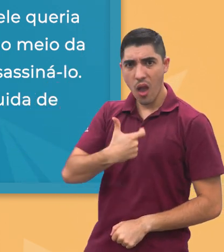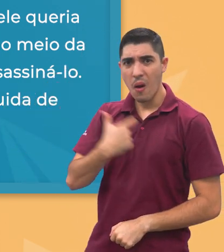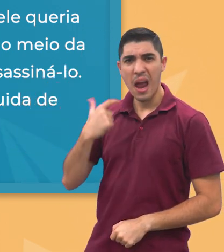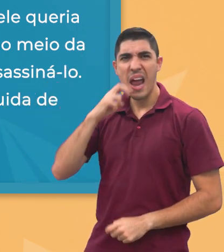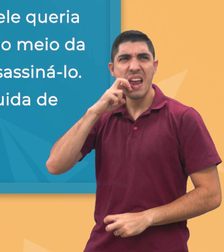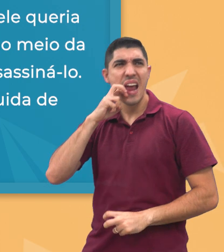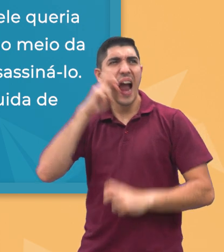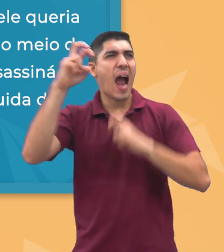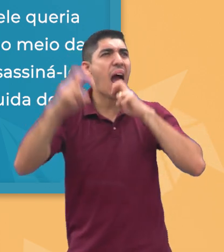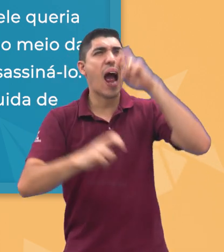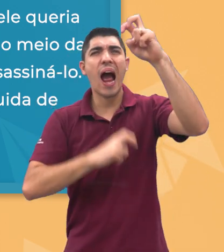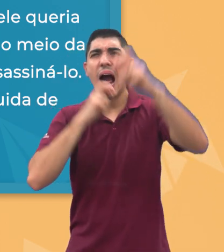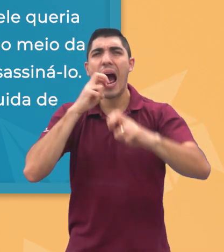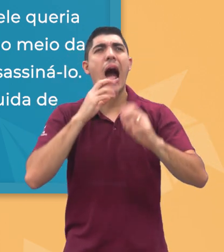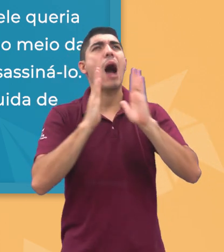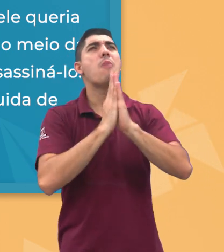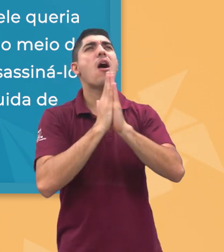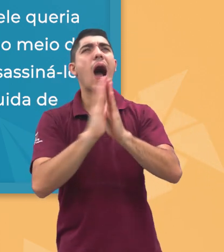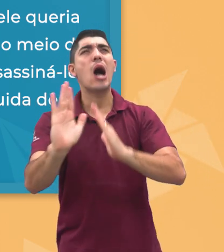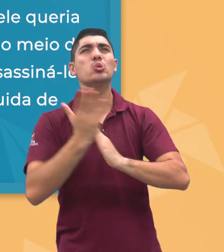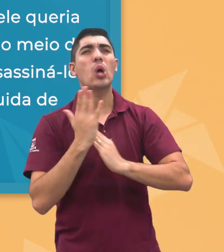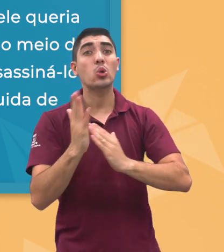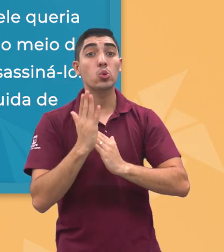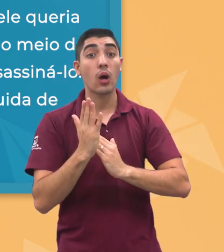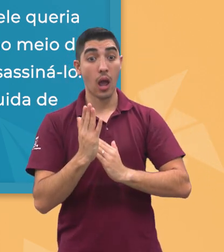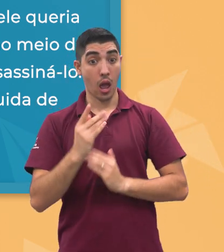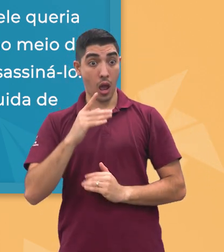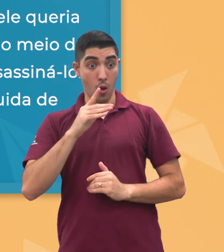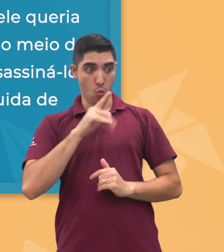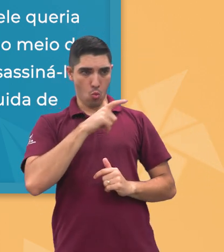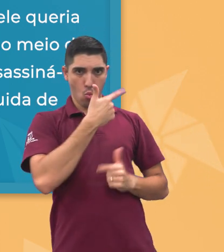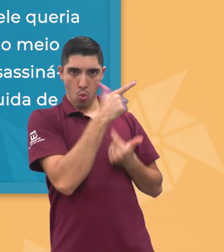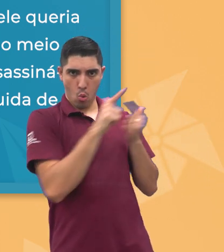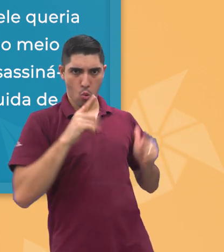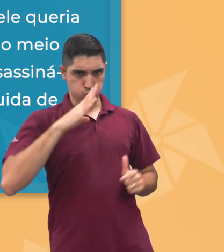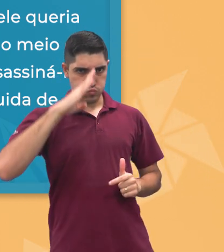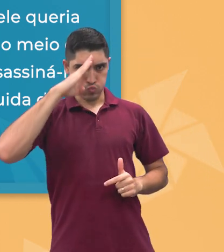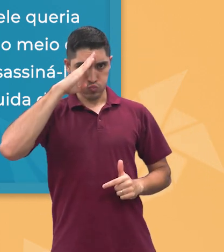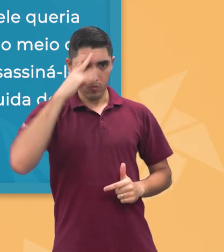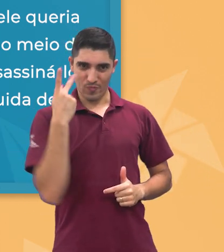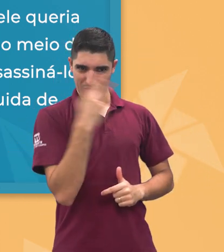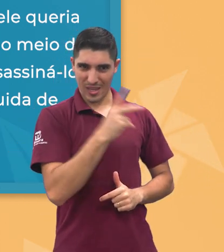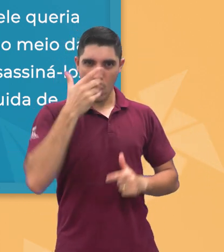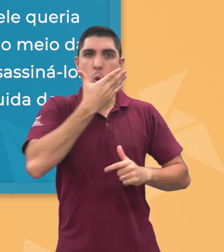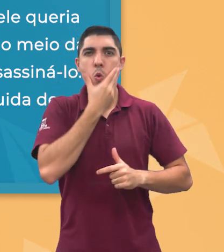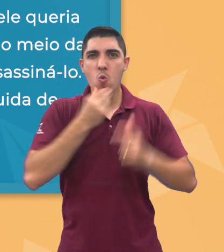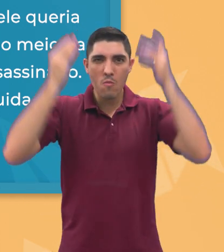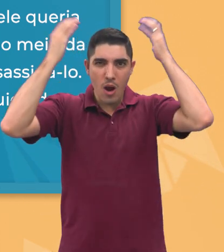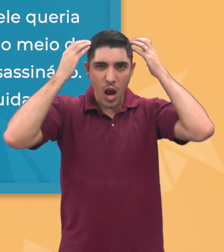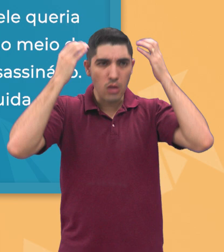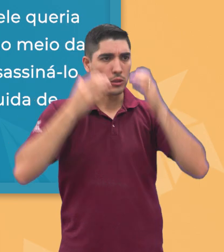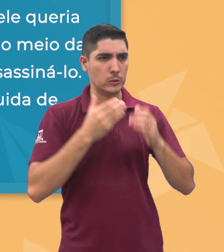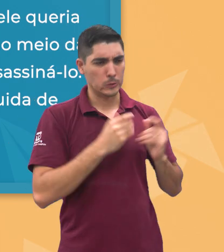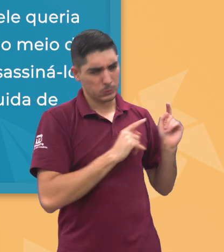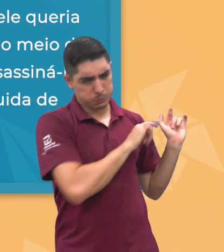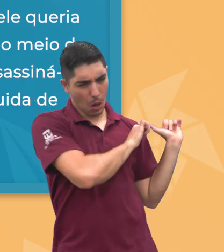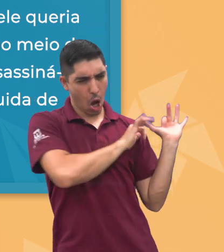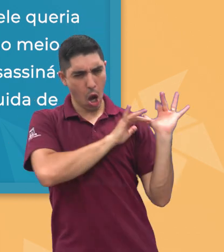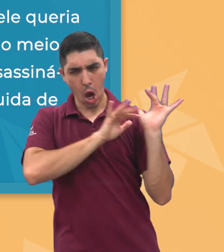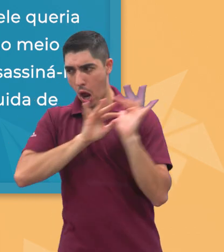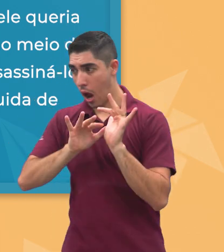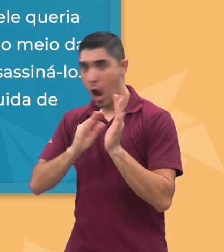por socorro. Sua guarda acudiu e houve então uma grande luta seguida